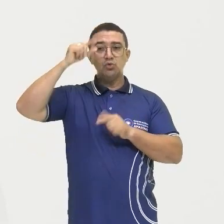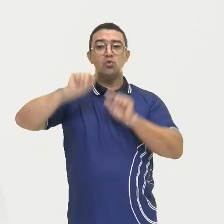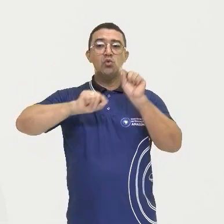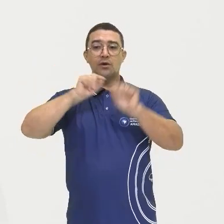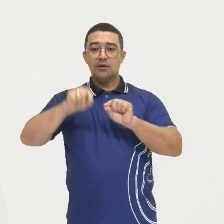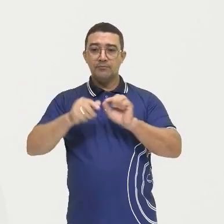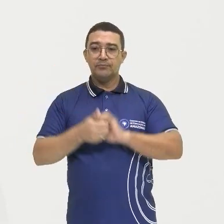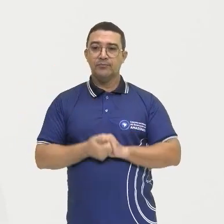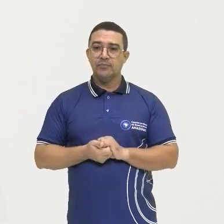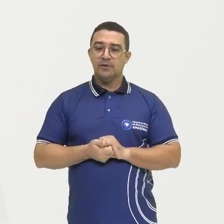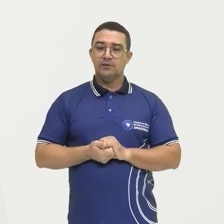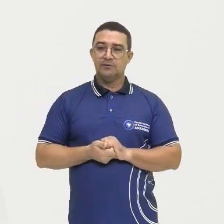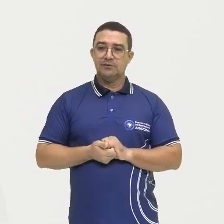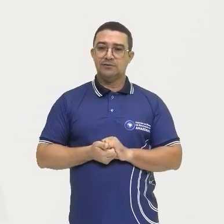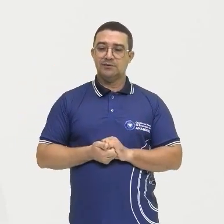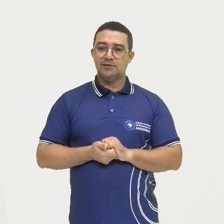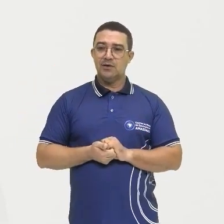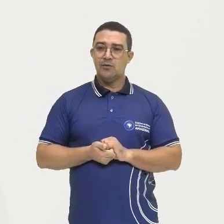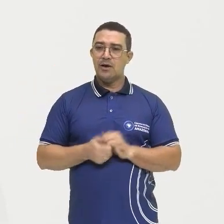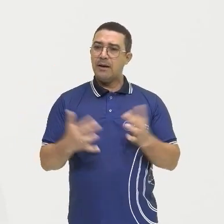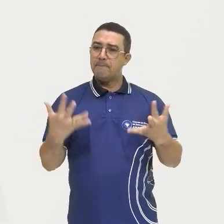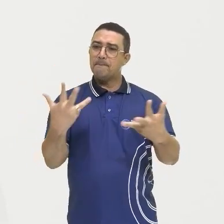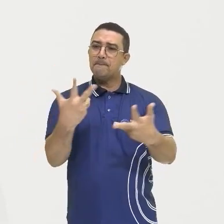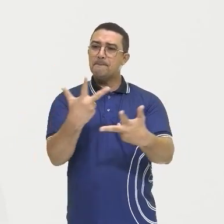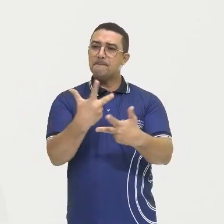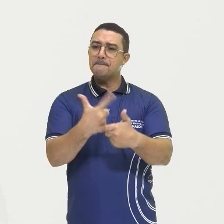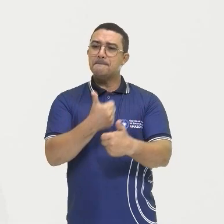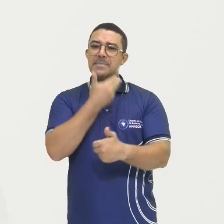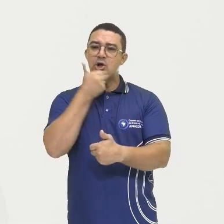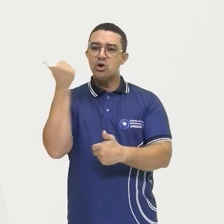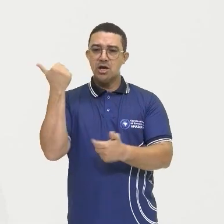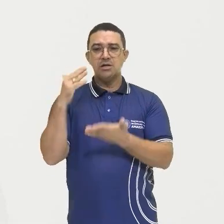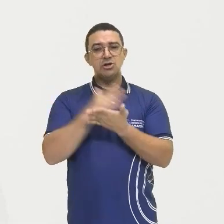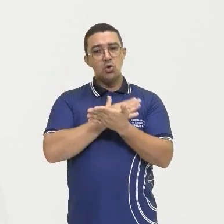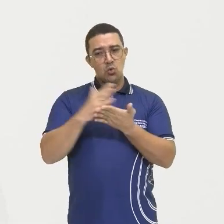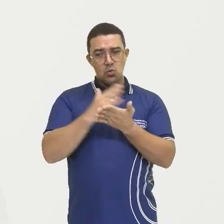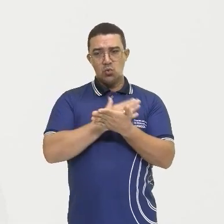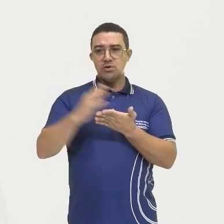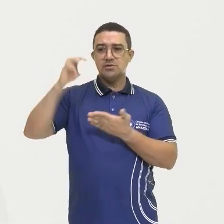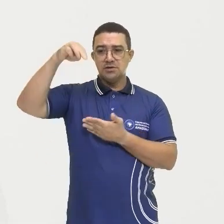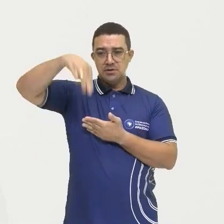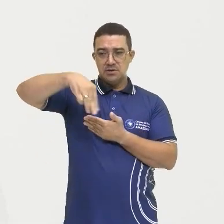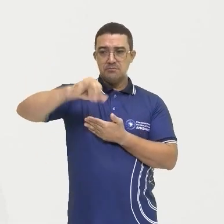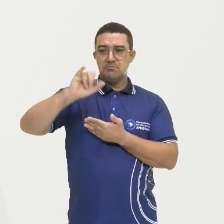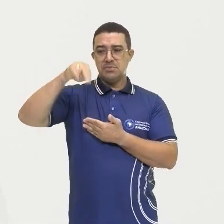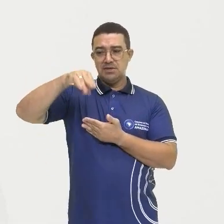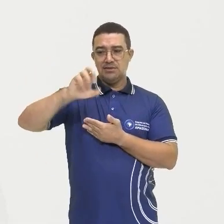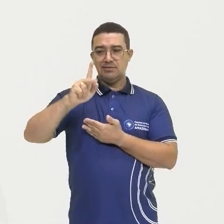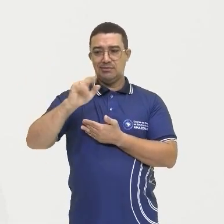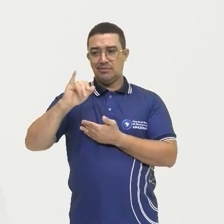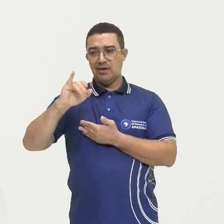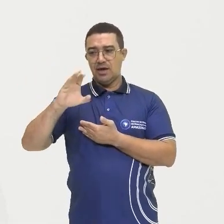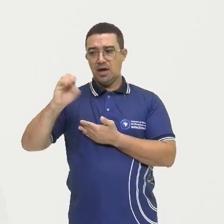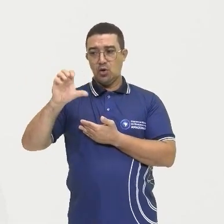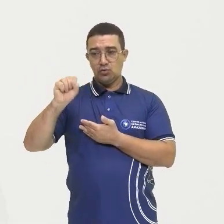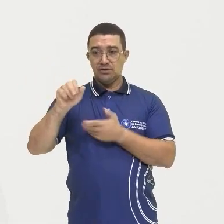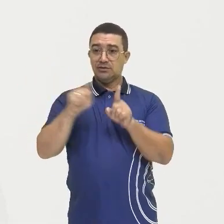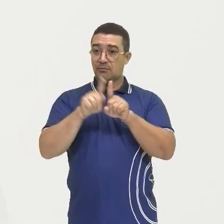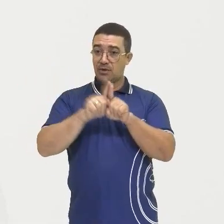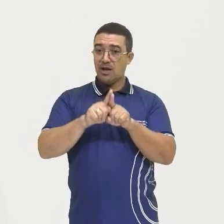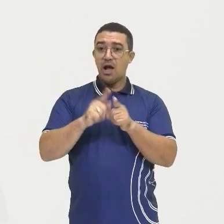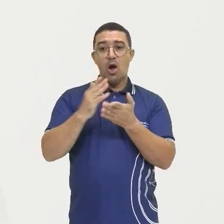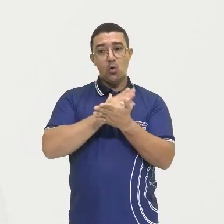de alguns minérios e também de alguns alimentos, certo? Olha só, eu vou destacar